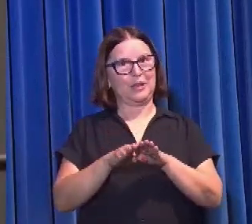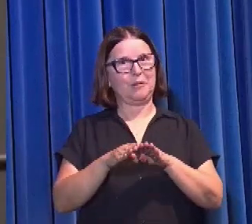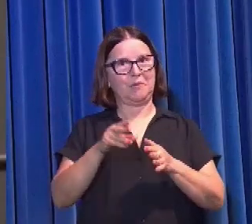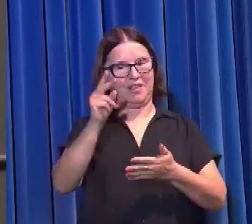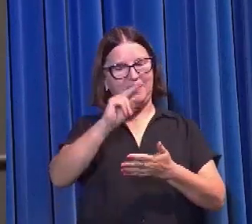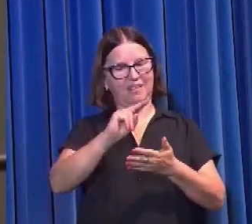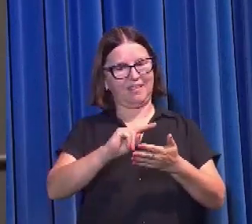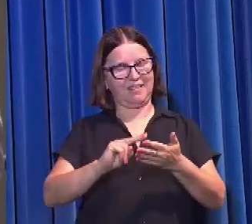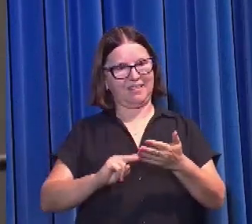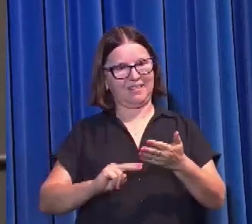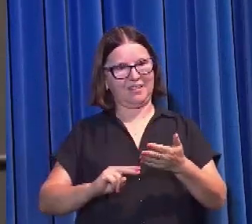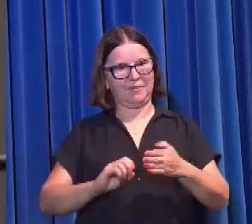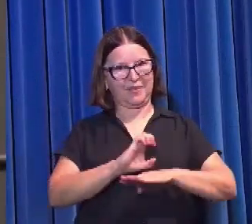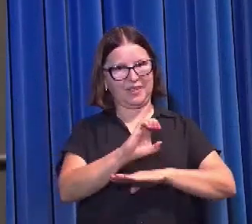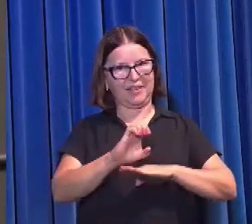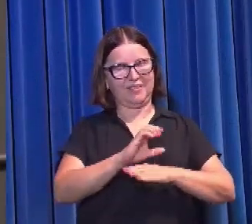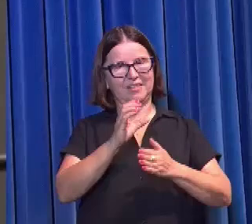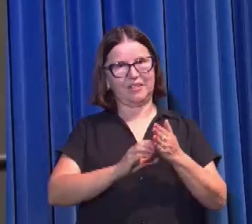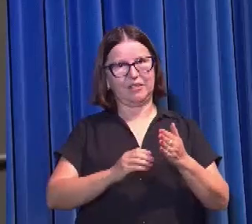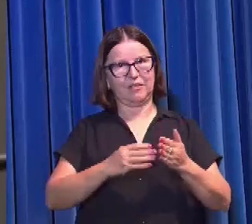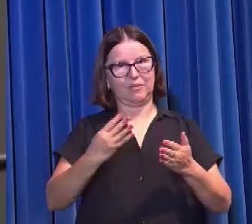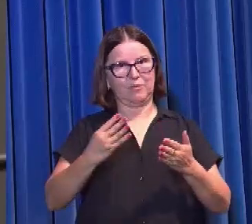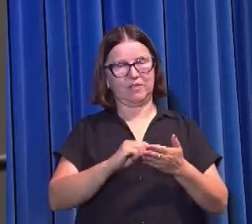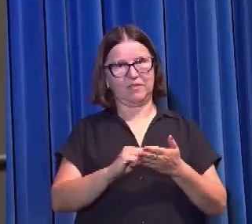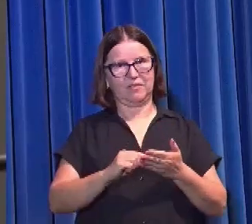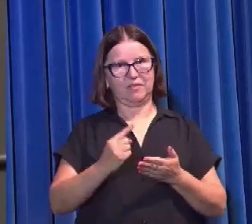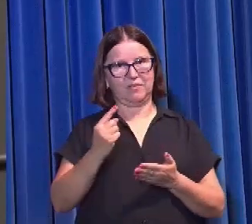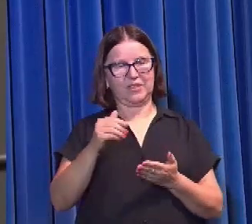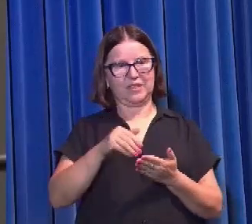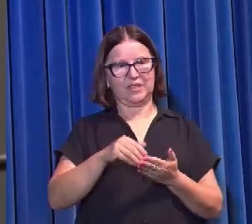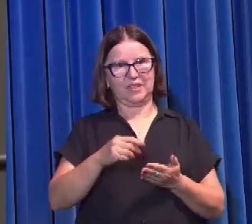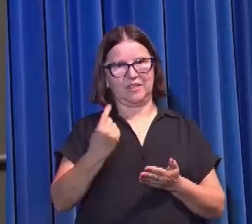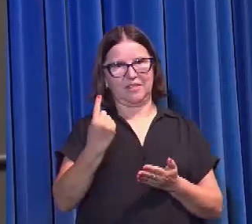4, versículos 1 a 16.